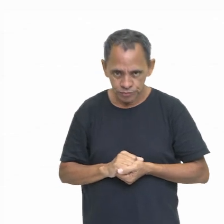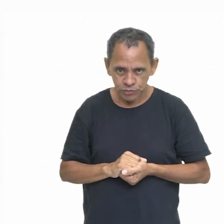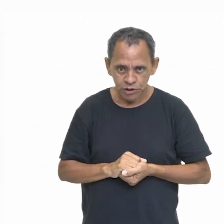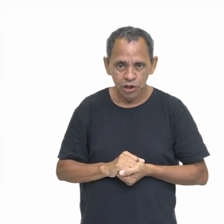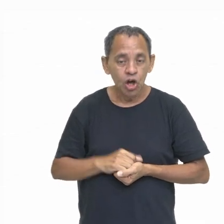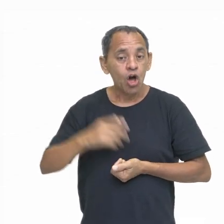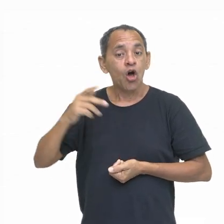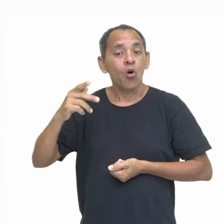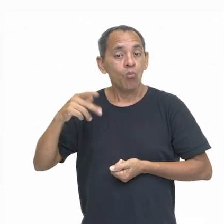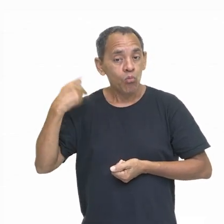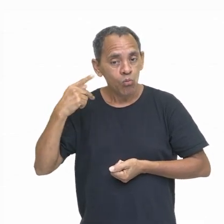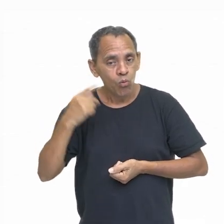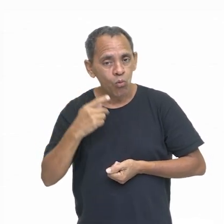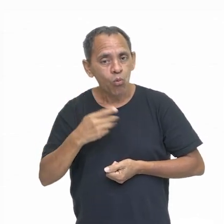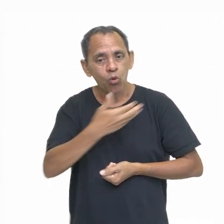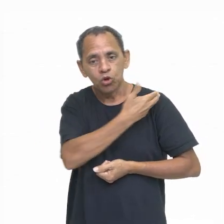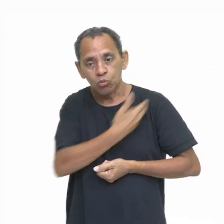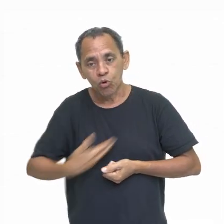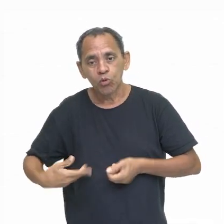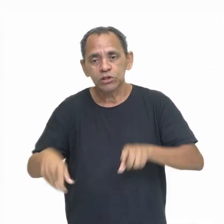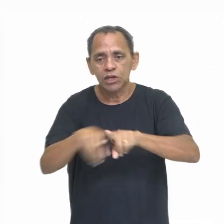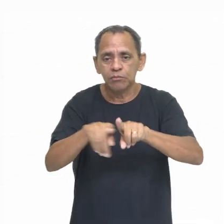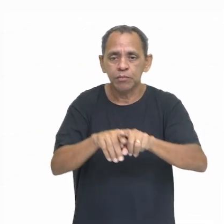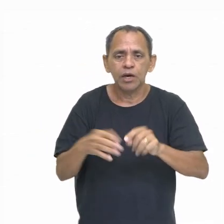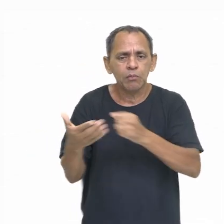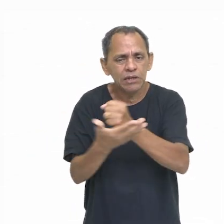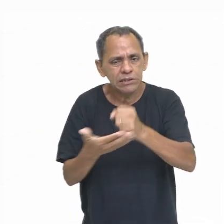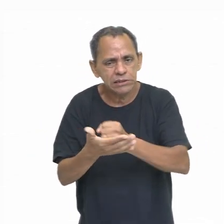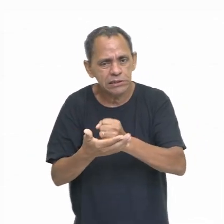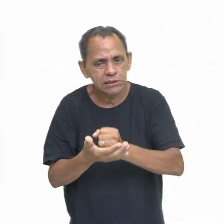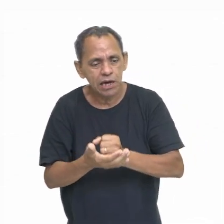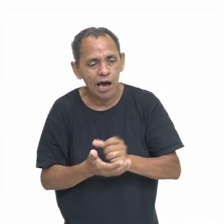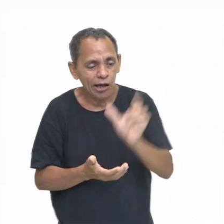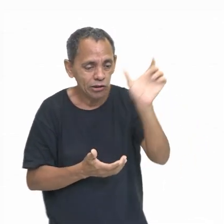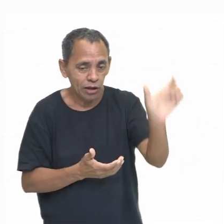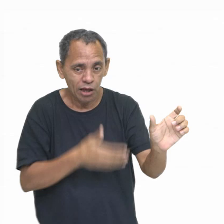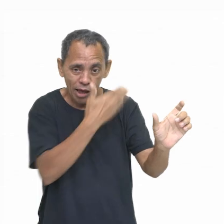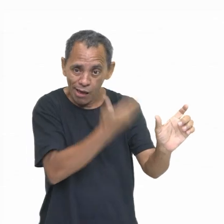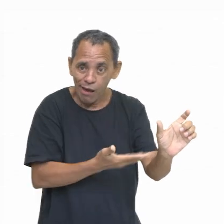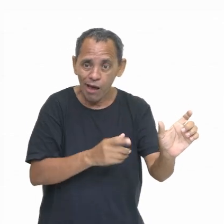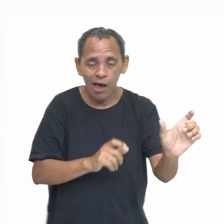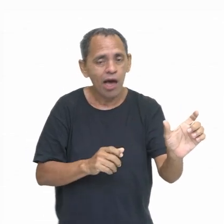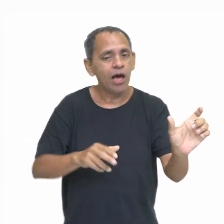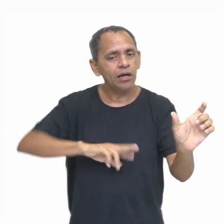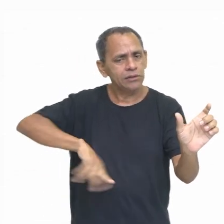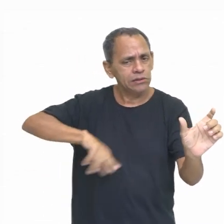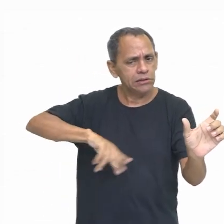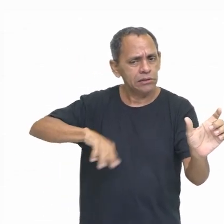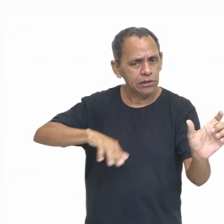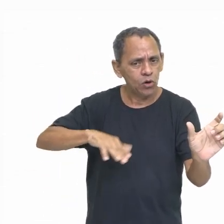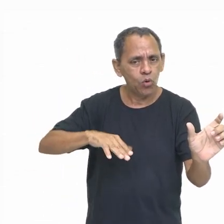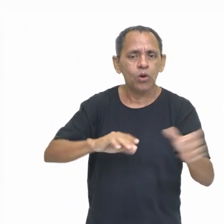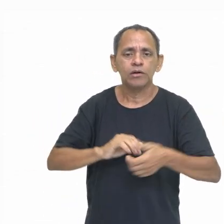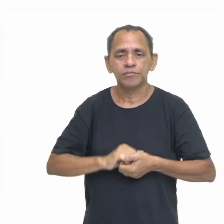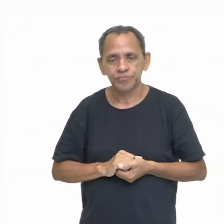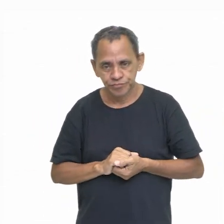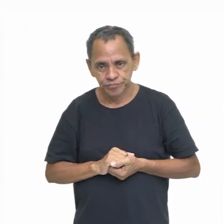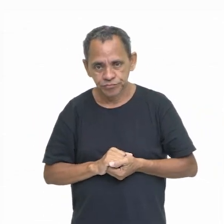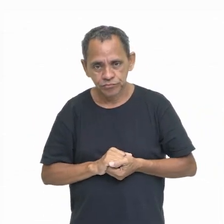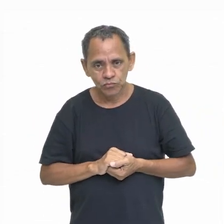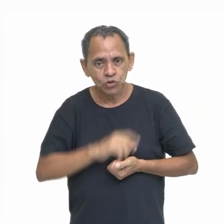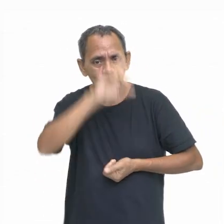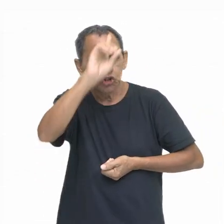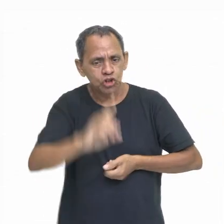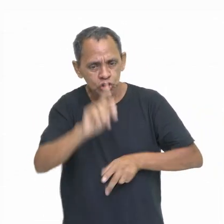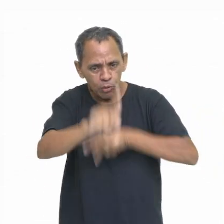públicas elaboradas com base em critérios clientelistas podem ser ineficazes e não atendem às necessidades da população, que foi o que eu acabei de